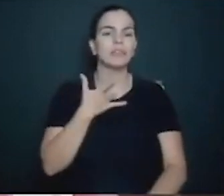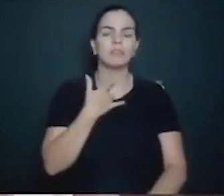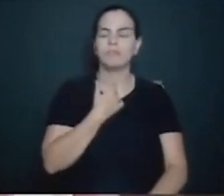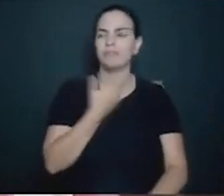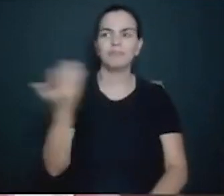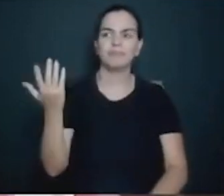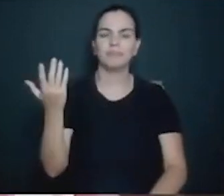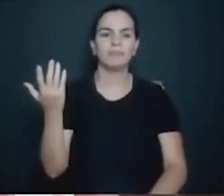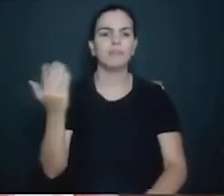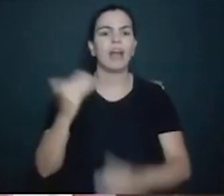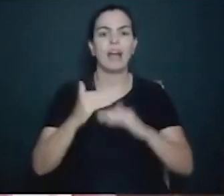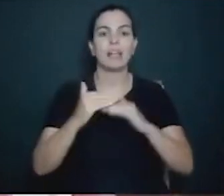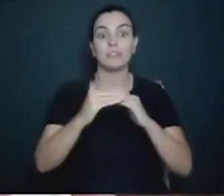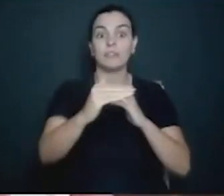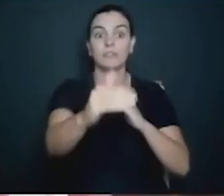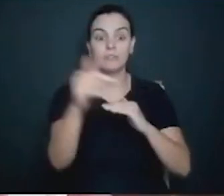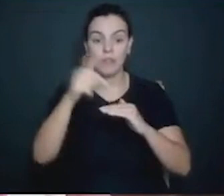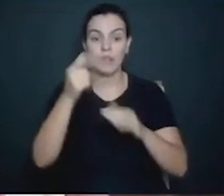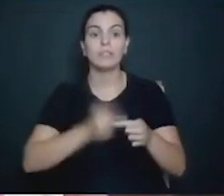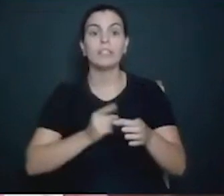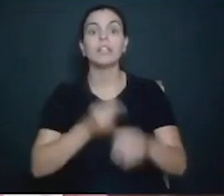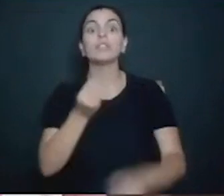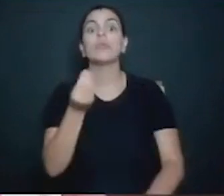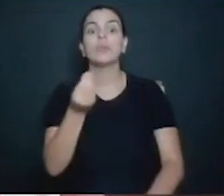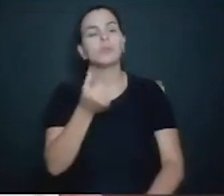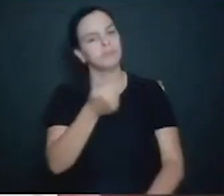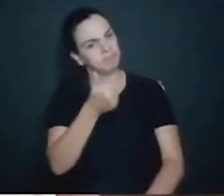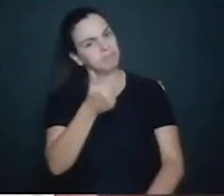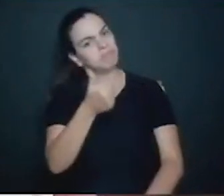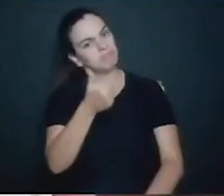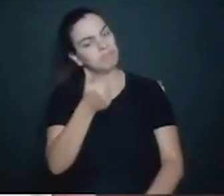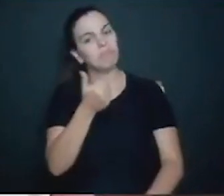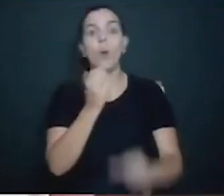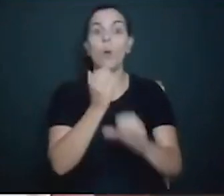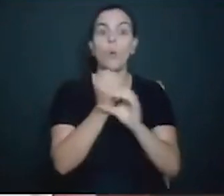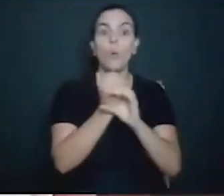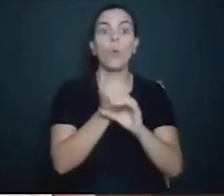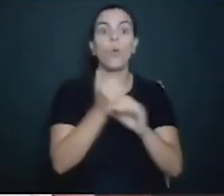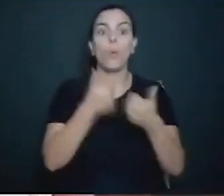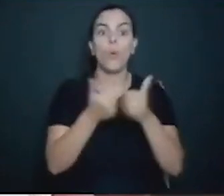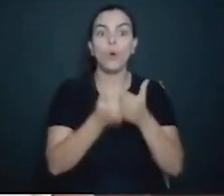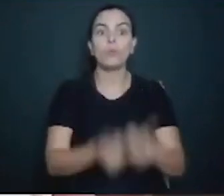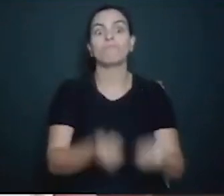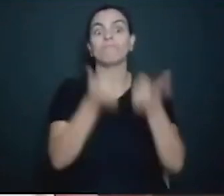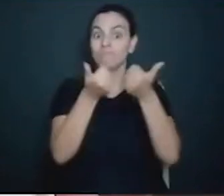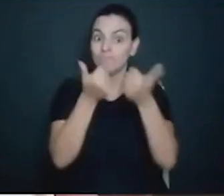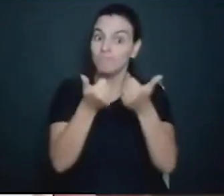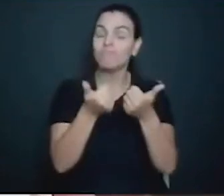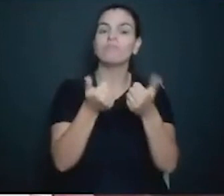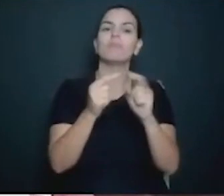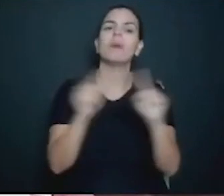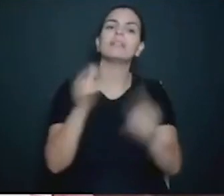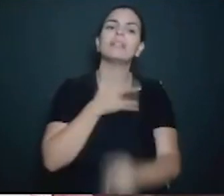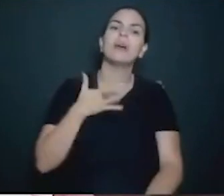asfalto na cidade? Vai bem. Como é que vai o binário? Vai bem também. Como é que vai a saúde? Muito mal.